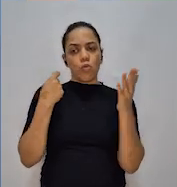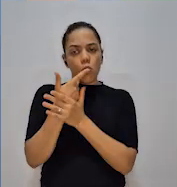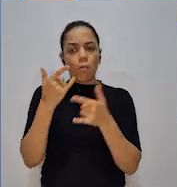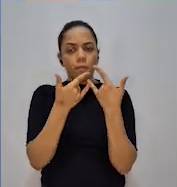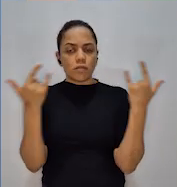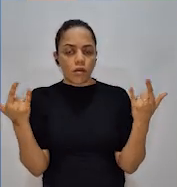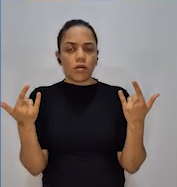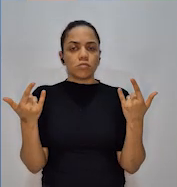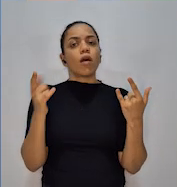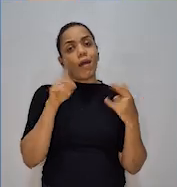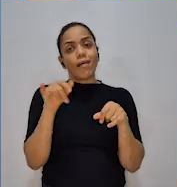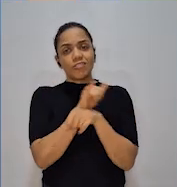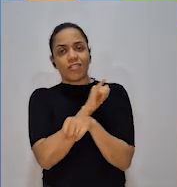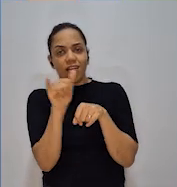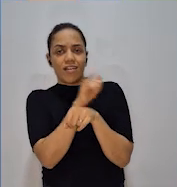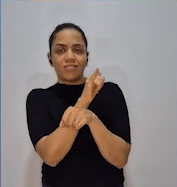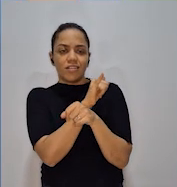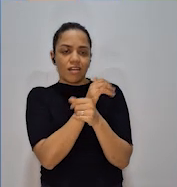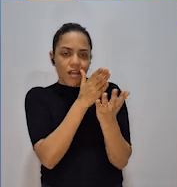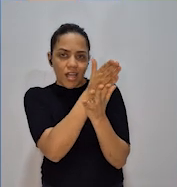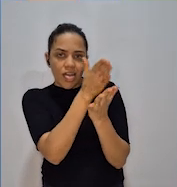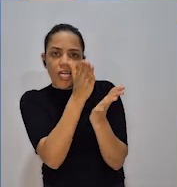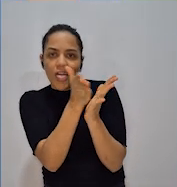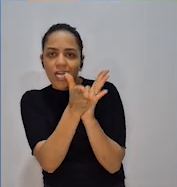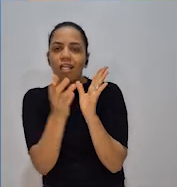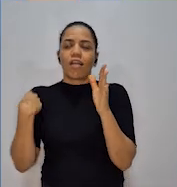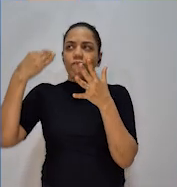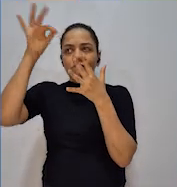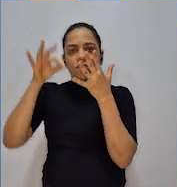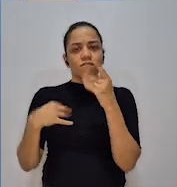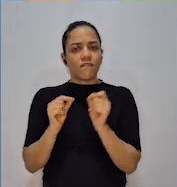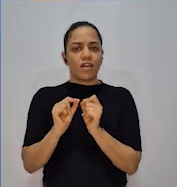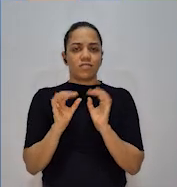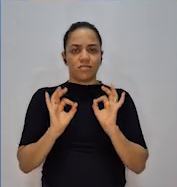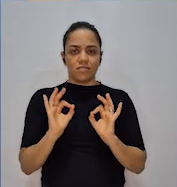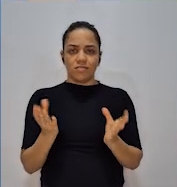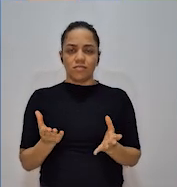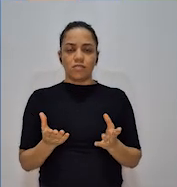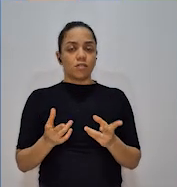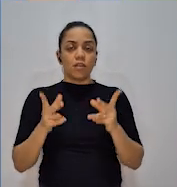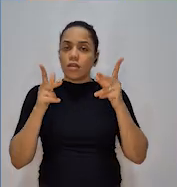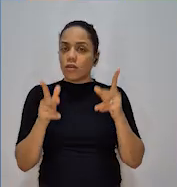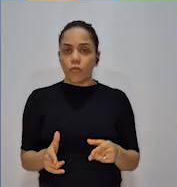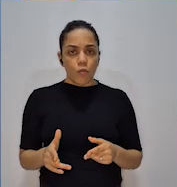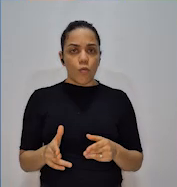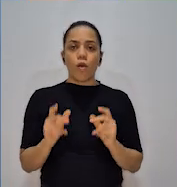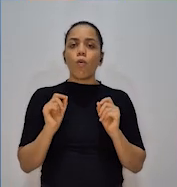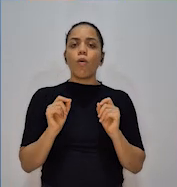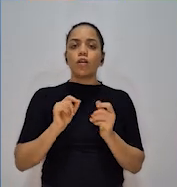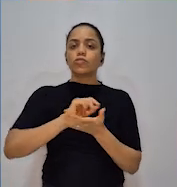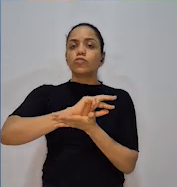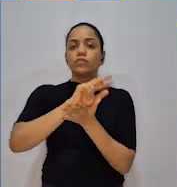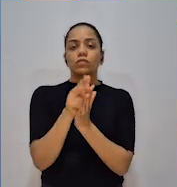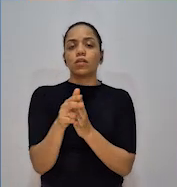são caminhos que vão me levar, ações que vão me levar para chegar onde eu quero, né? Isso é a mesma coisa para a estratégia da diversidade. O que que eu